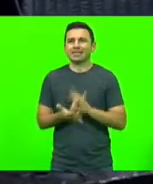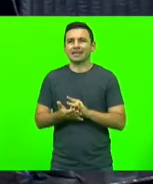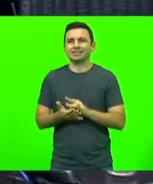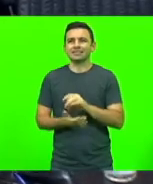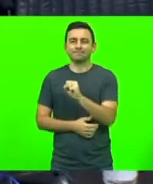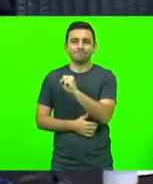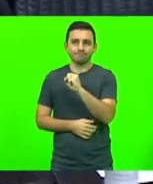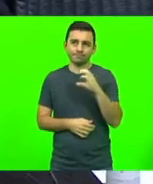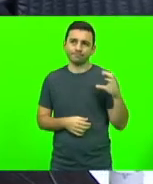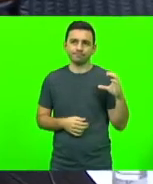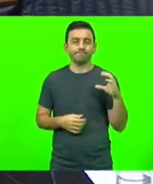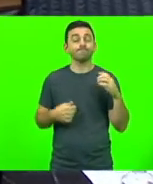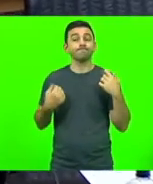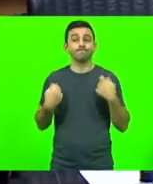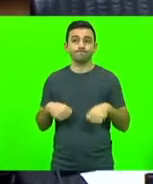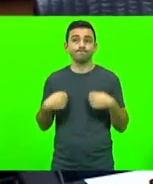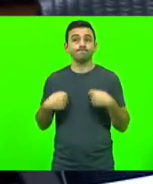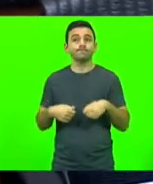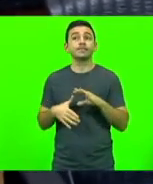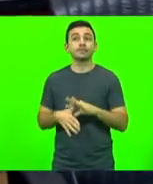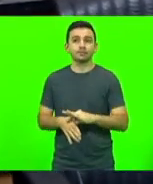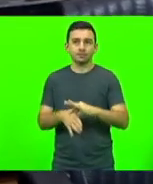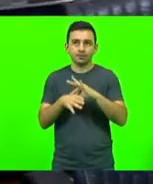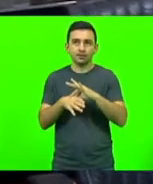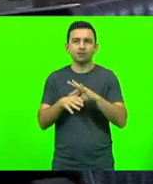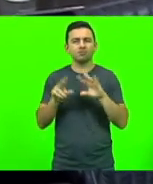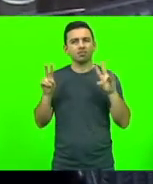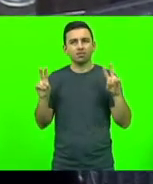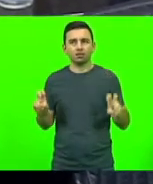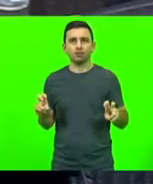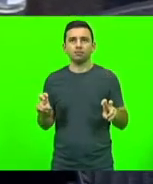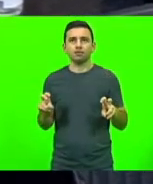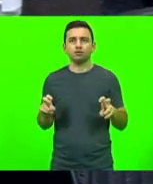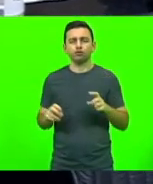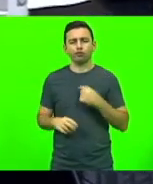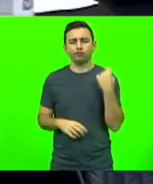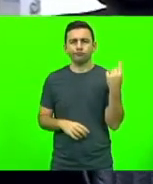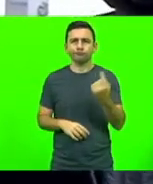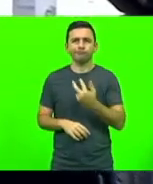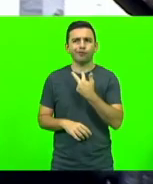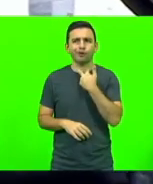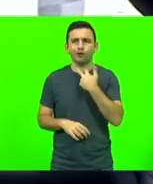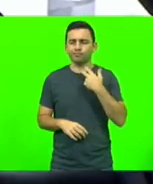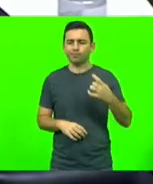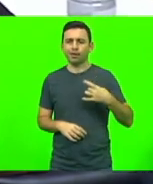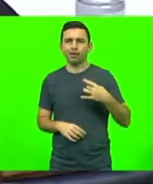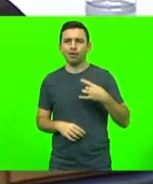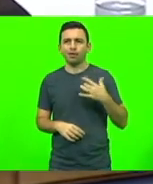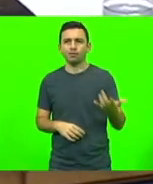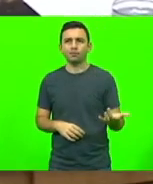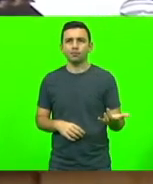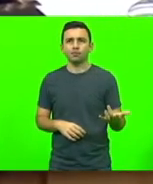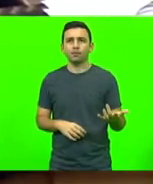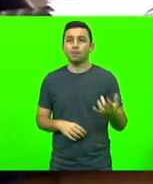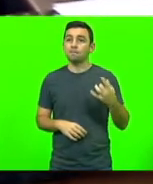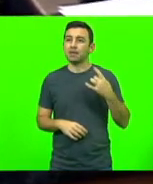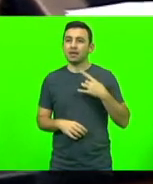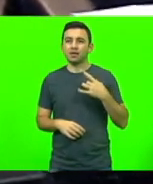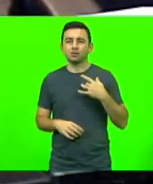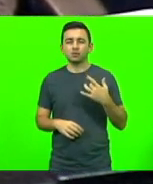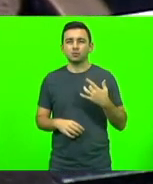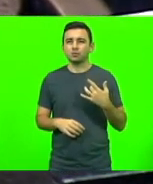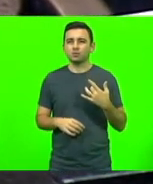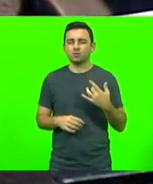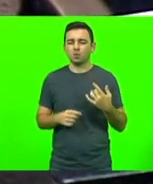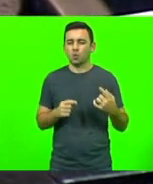Catarina precisa liderar esse tema. Nós não podemos ter medo. O medo não mora na